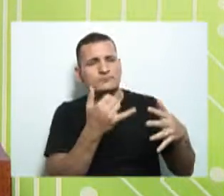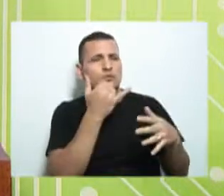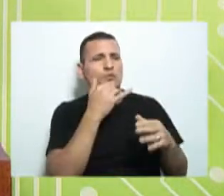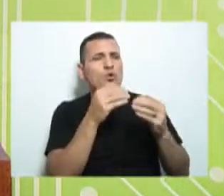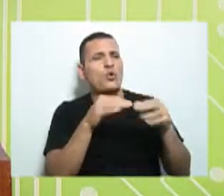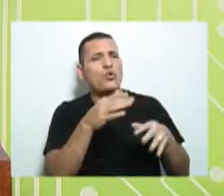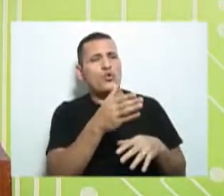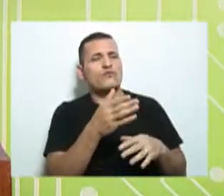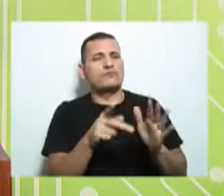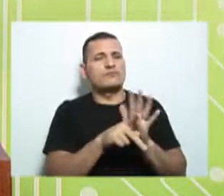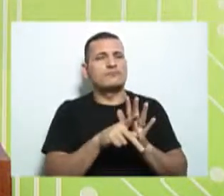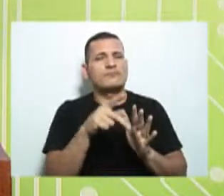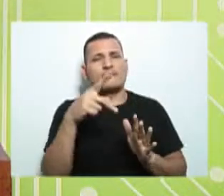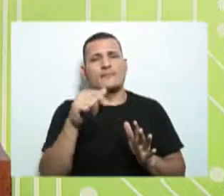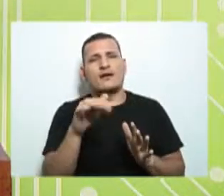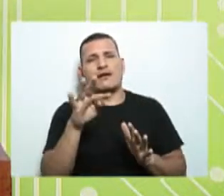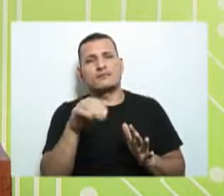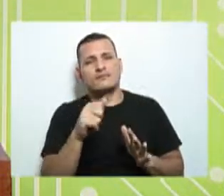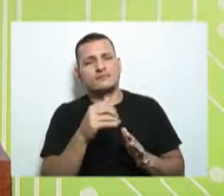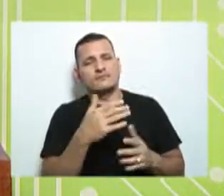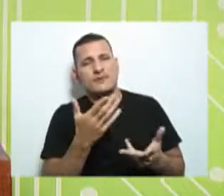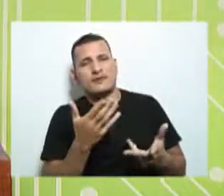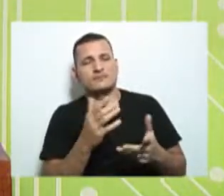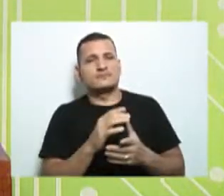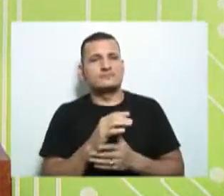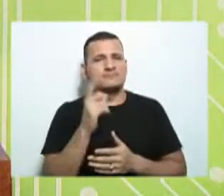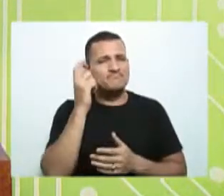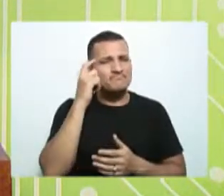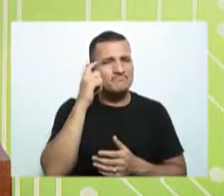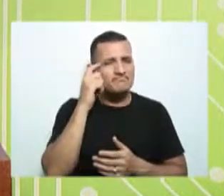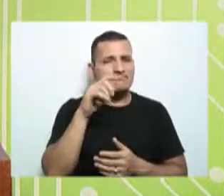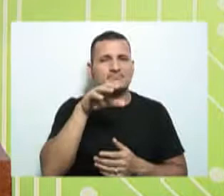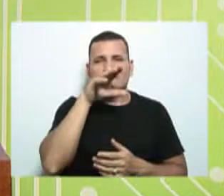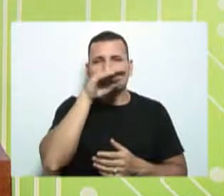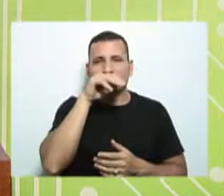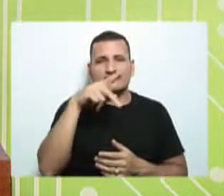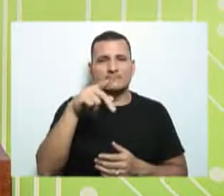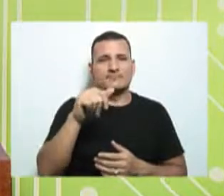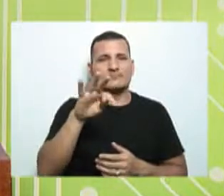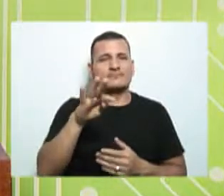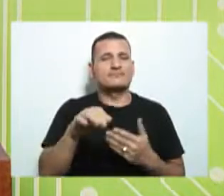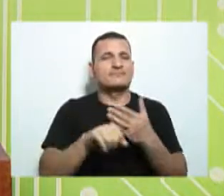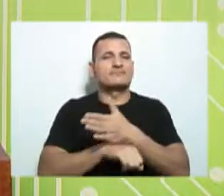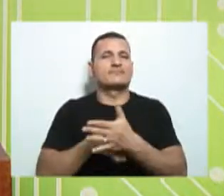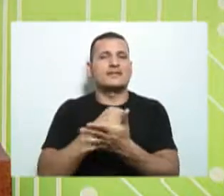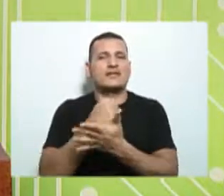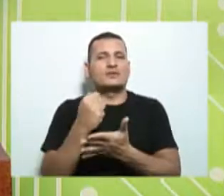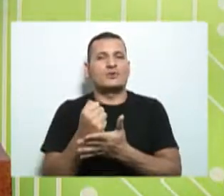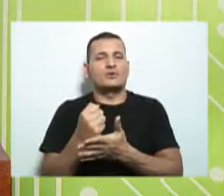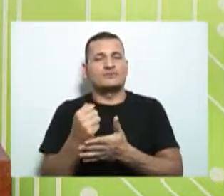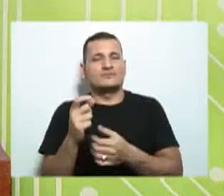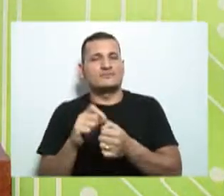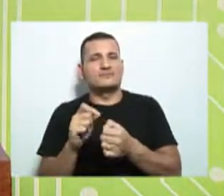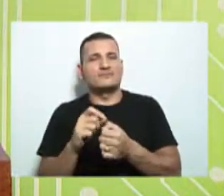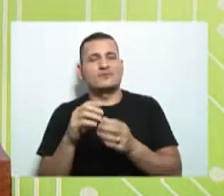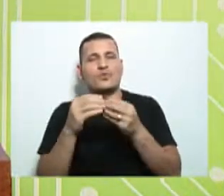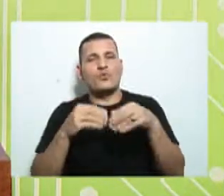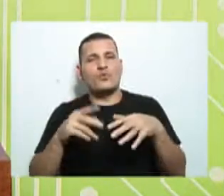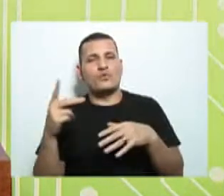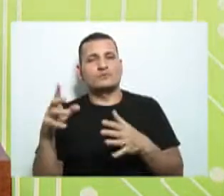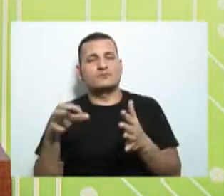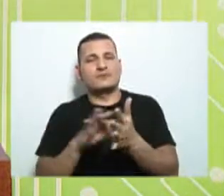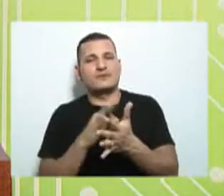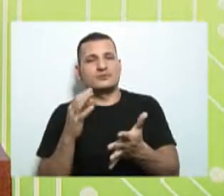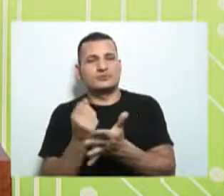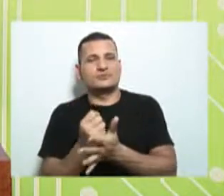viu? Porque a pata nem sabe que existe. Já pensou a pata indo no cartório lá? Ah, eu vim aqui registrar o meu ovinho, então não, para com isso, tá bom? Então, pela